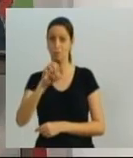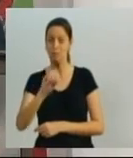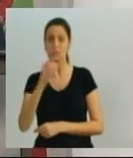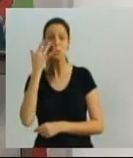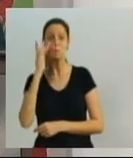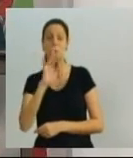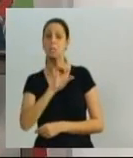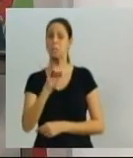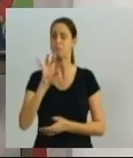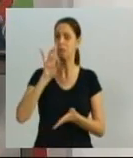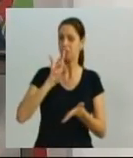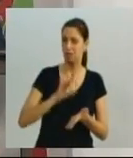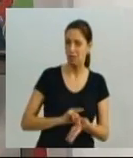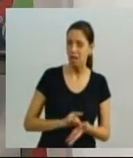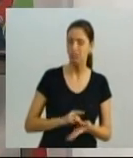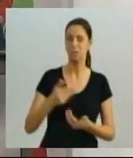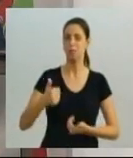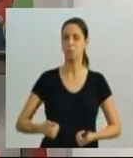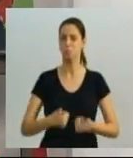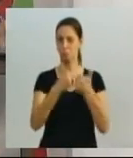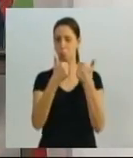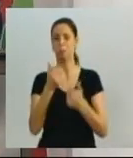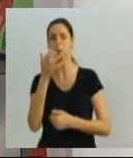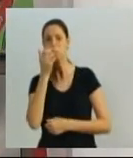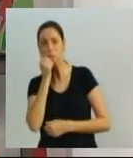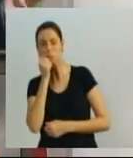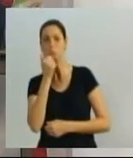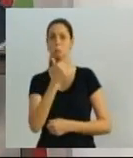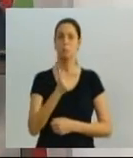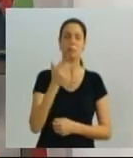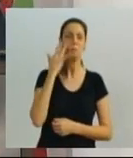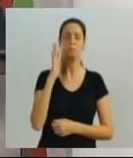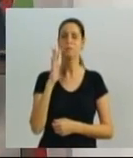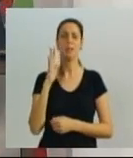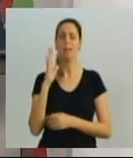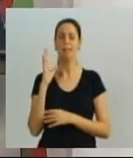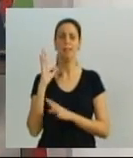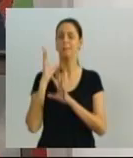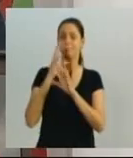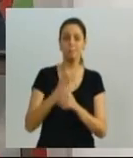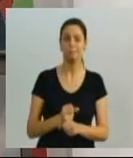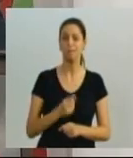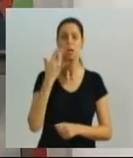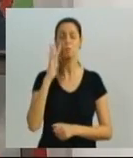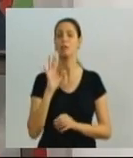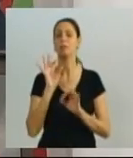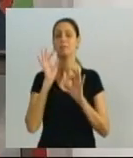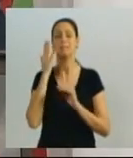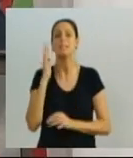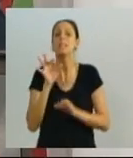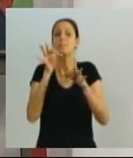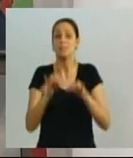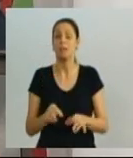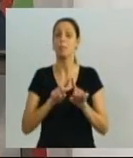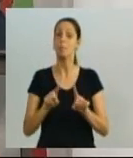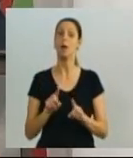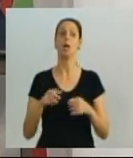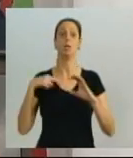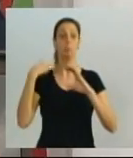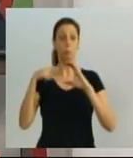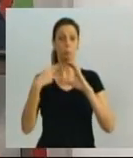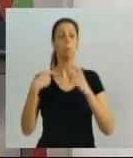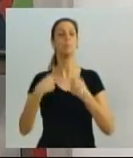deu lucro ou não, porque é uma briga nesses últimos 20 anos que nunca dá lucro, não sei. Vocês, vereadores aqui, têm obrigação, né, de fiscalizar e